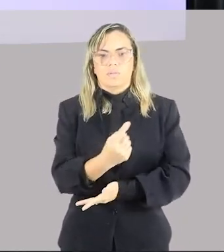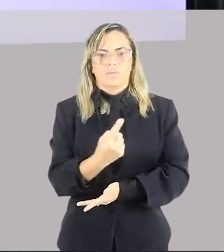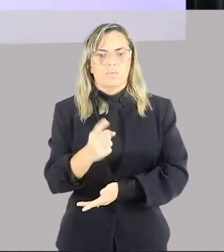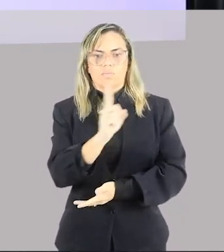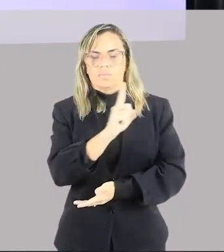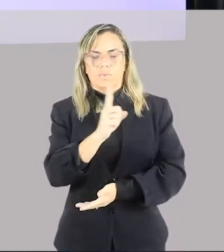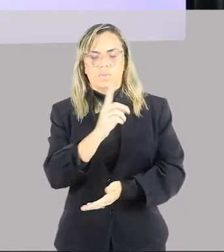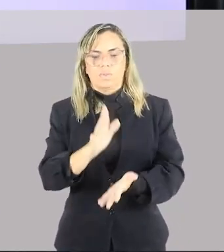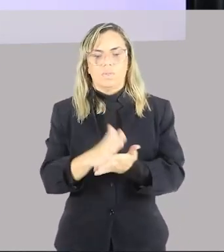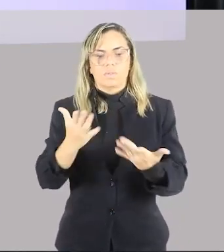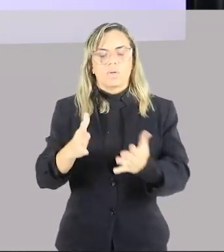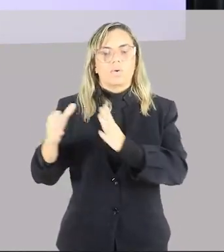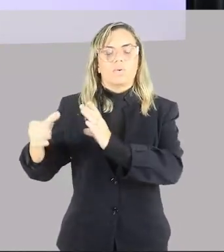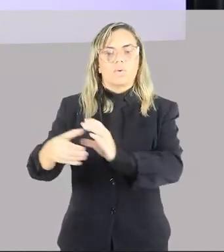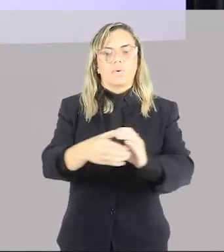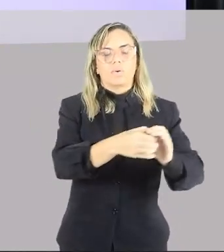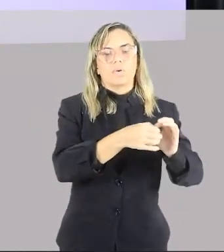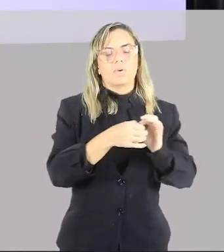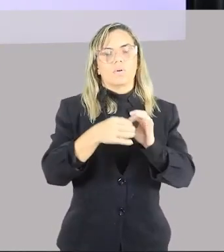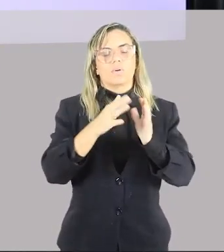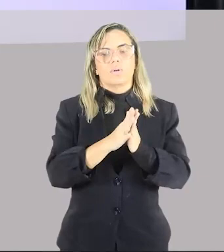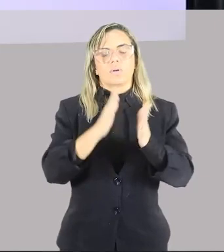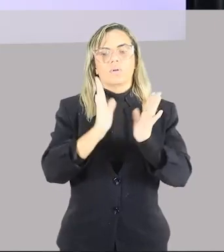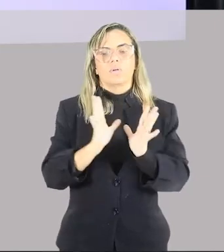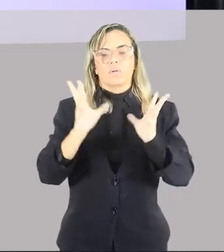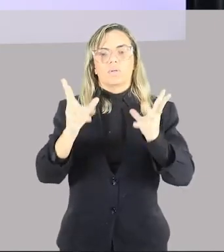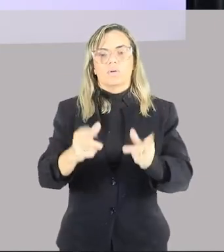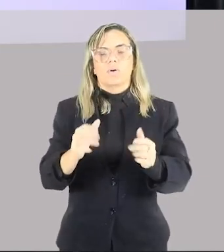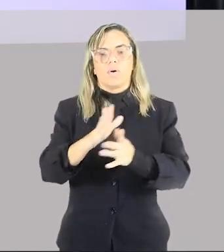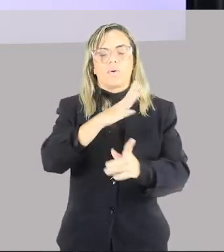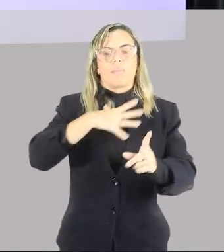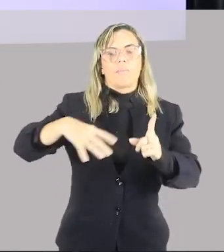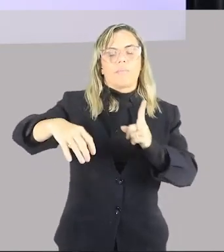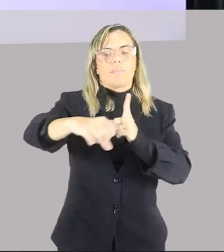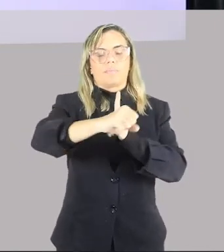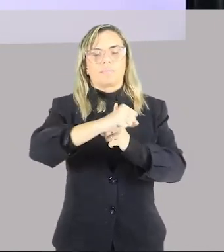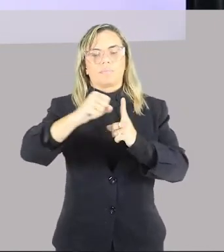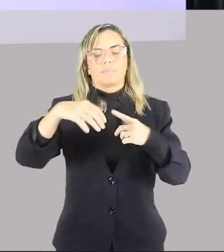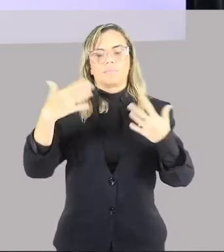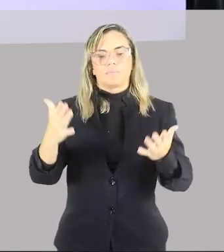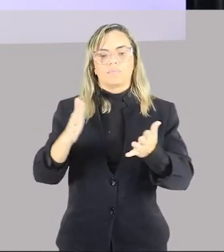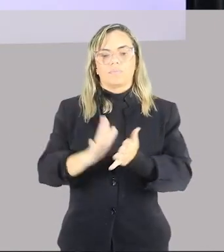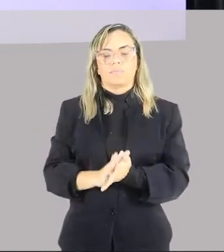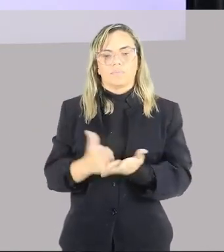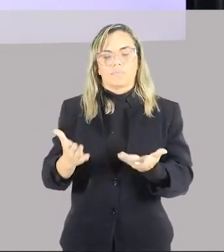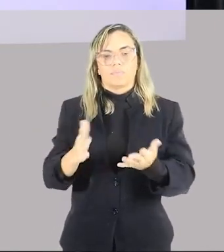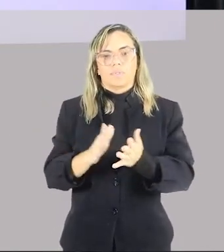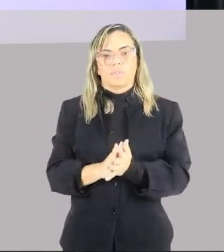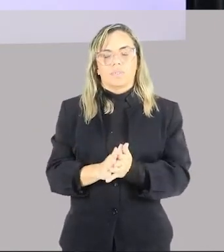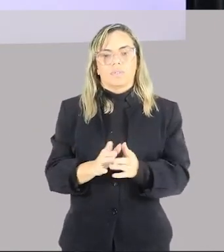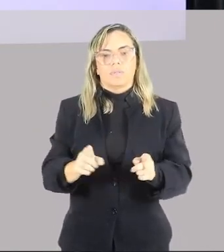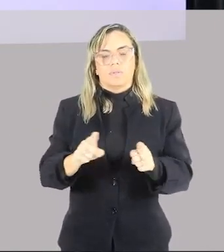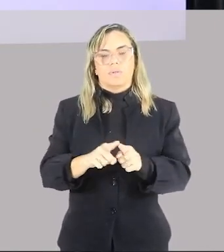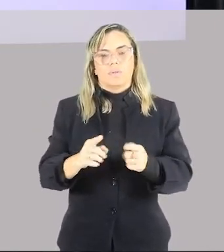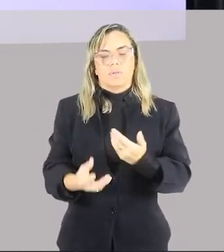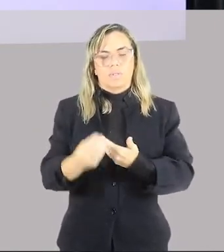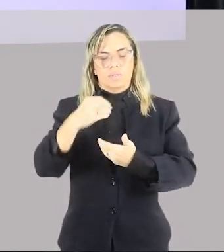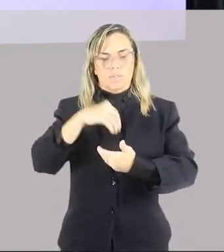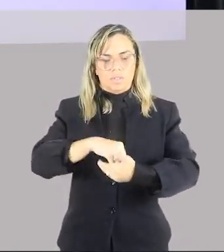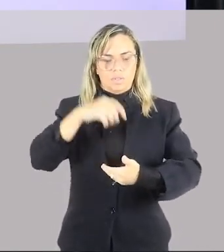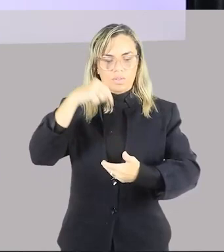que vinculam, que determinam isso para toda a sociedade, para todos os administrados, inclusive internamente no